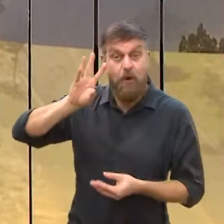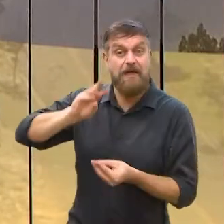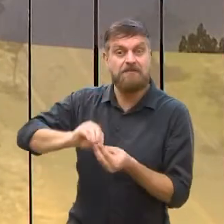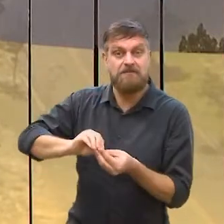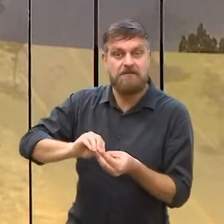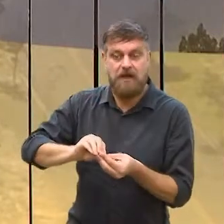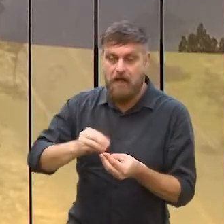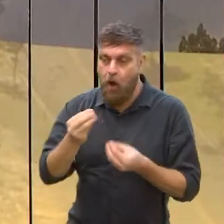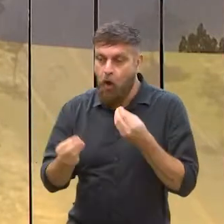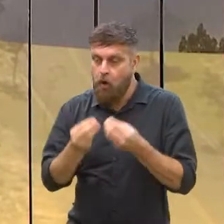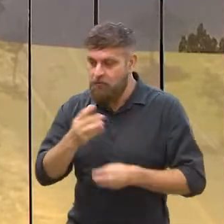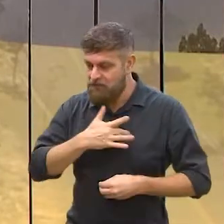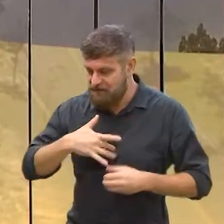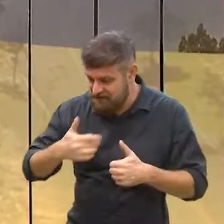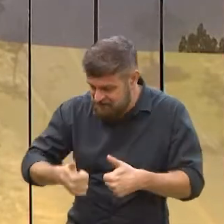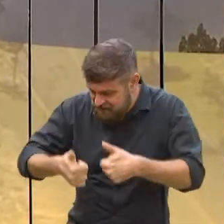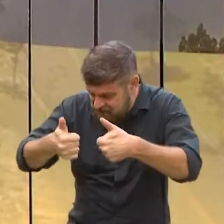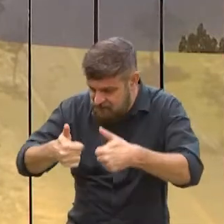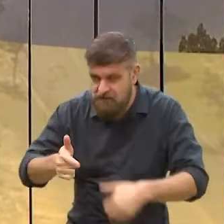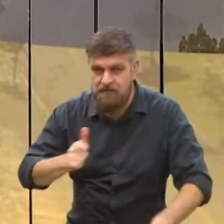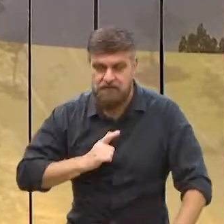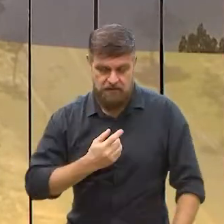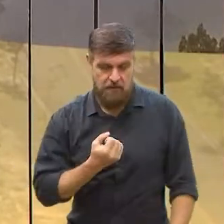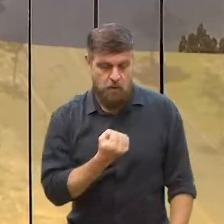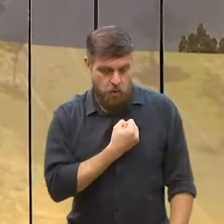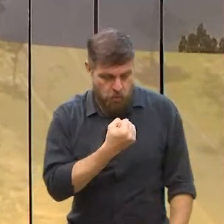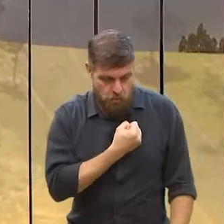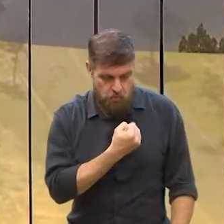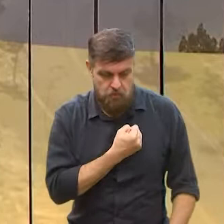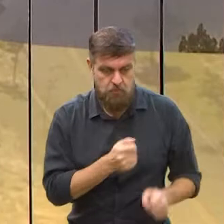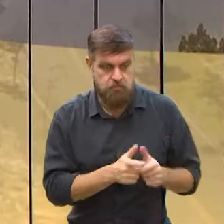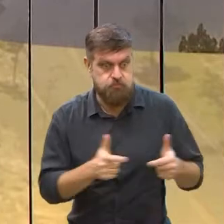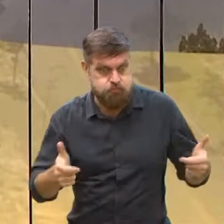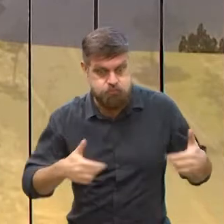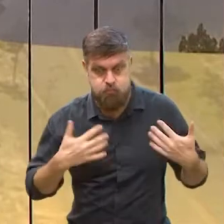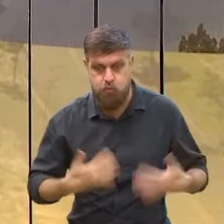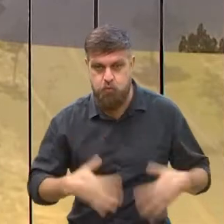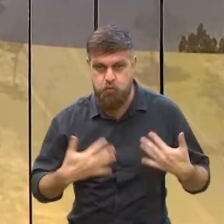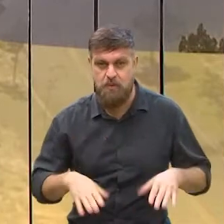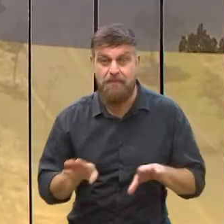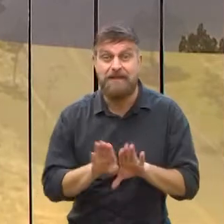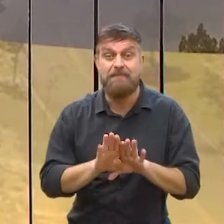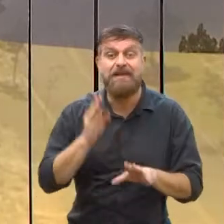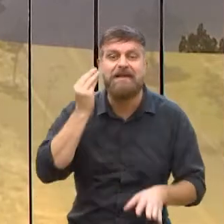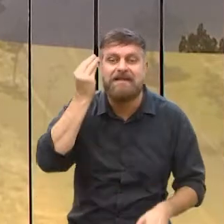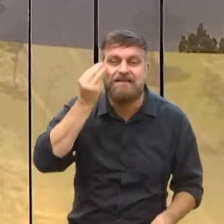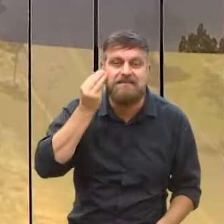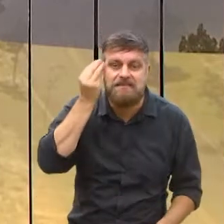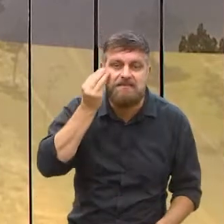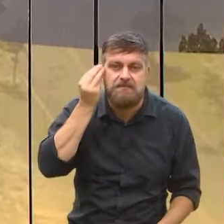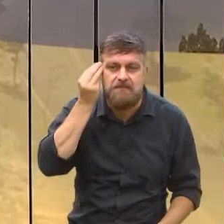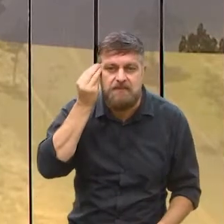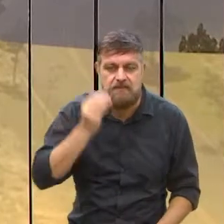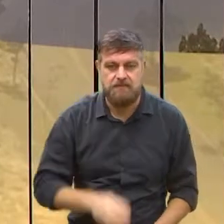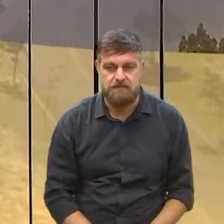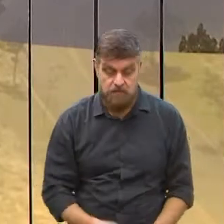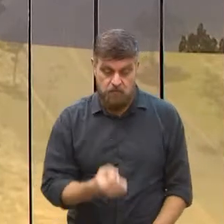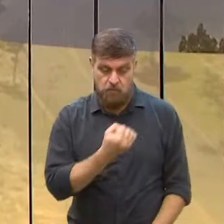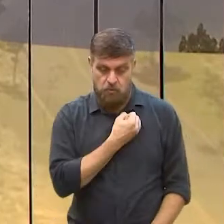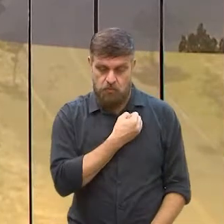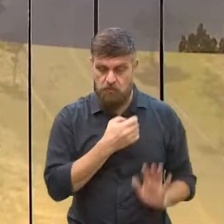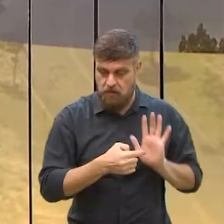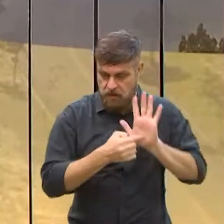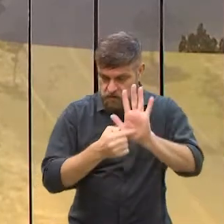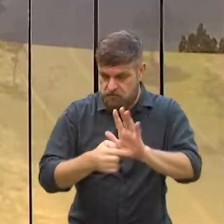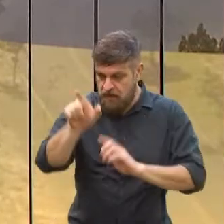resultado, o importante de ser um número grande, com experiência, não é só o número, é que esse número ajuda muito a